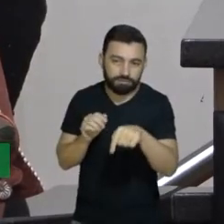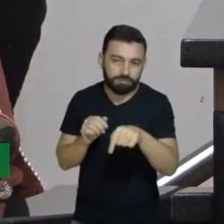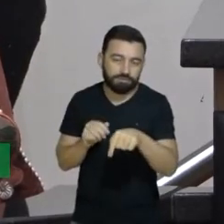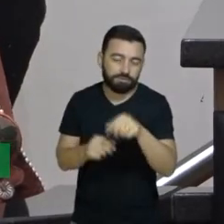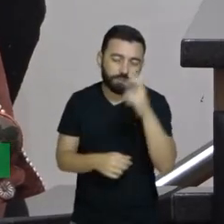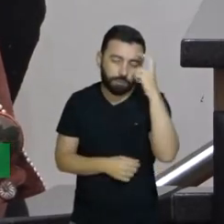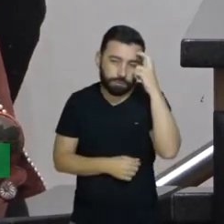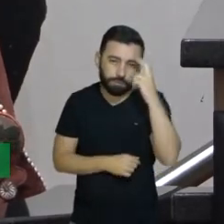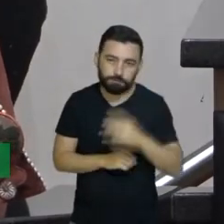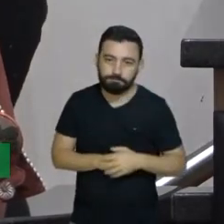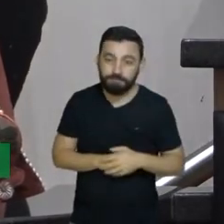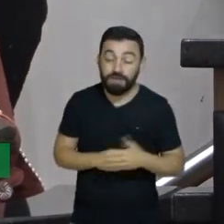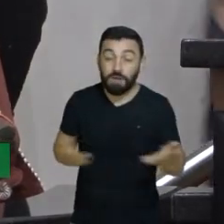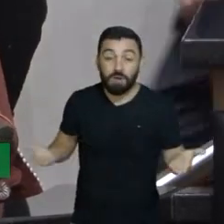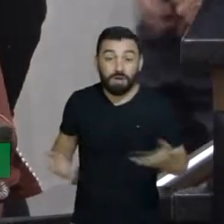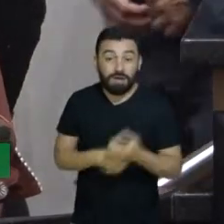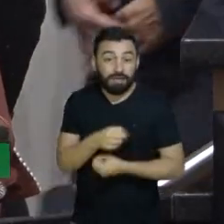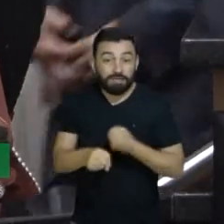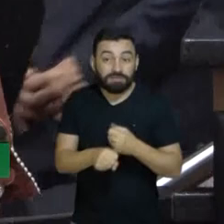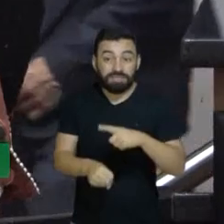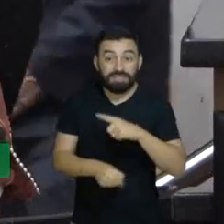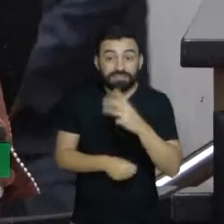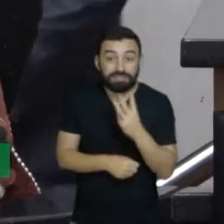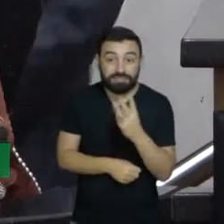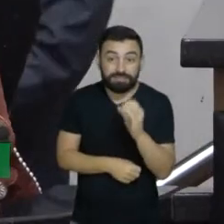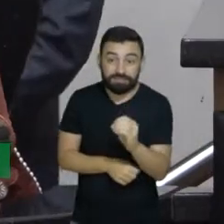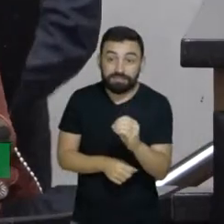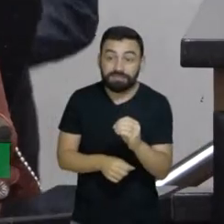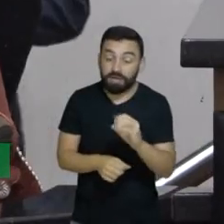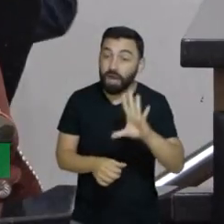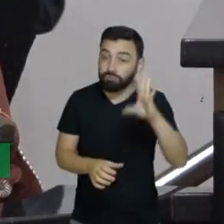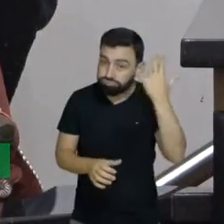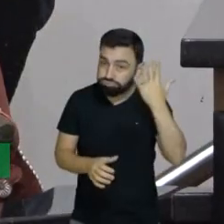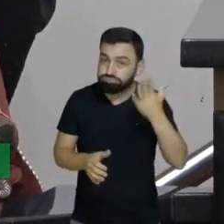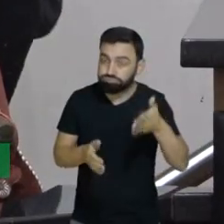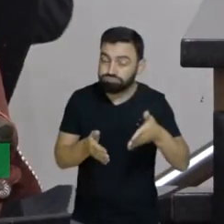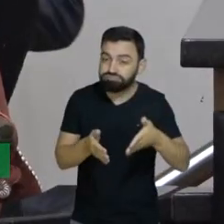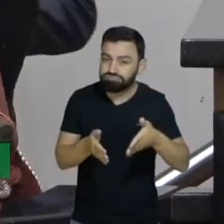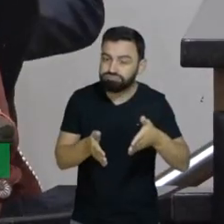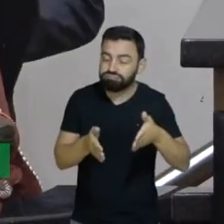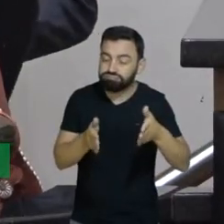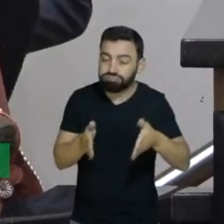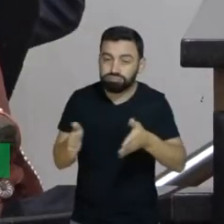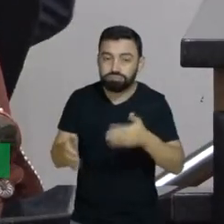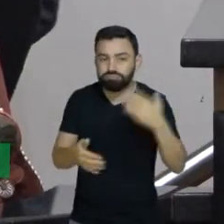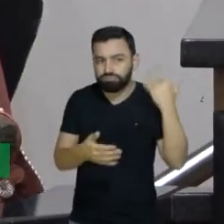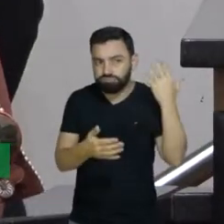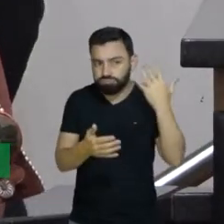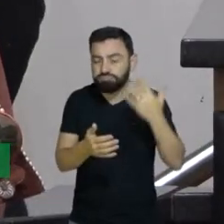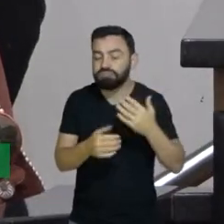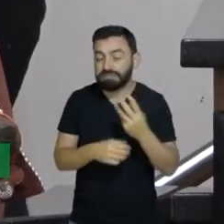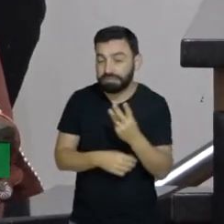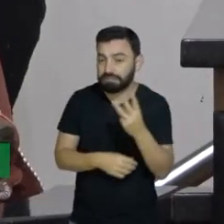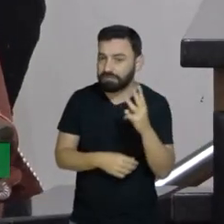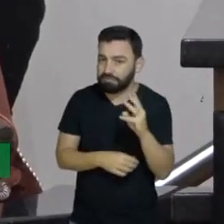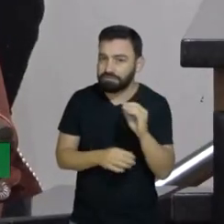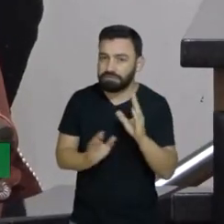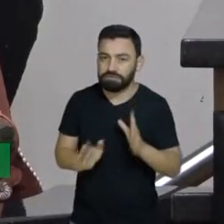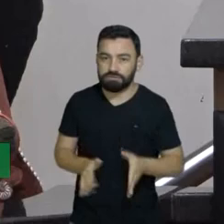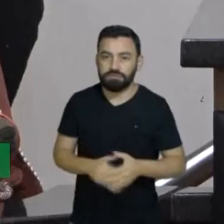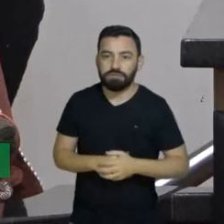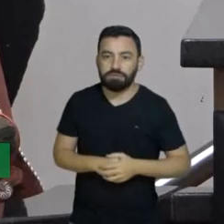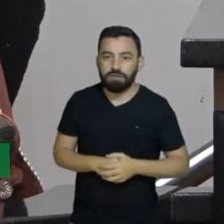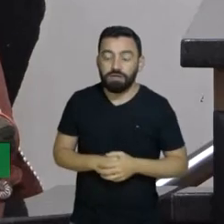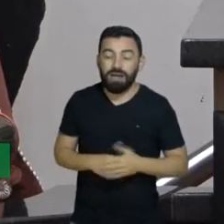ano, celebramos a marca de 30 edições da Sapecada da Canção Nativa. E neste momento em que